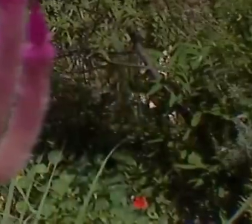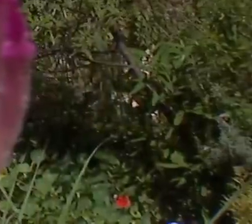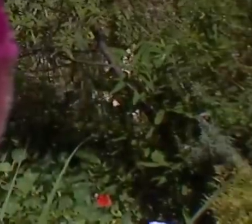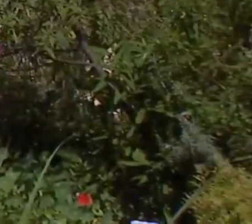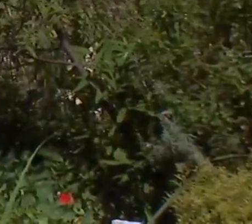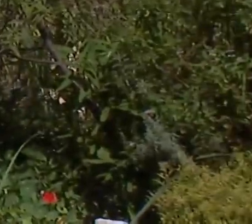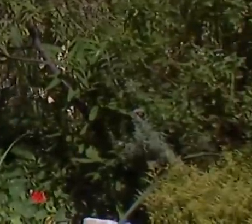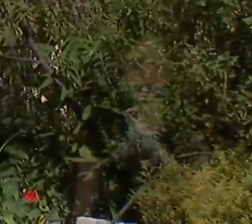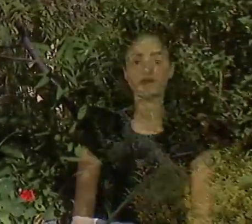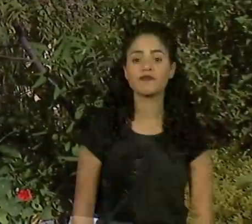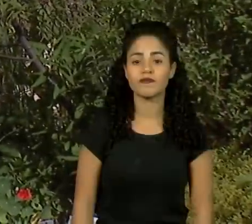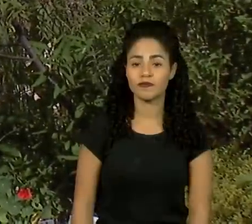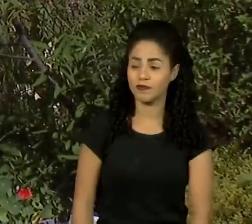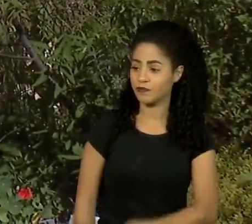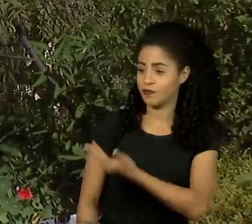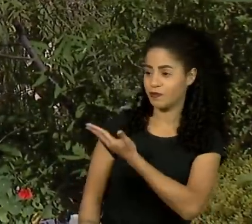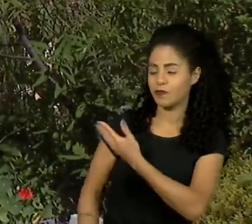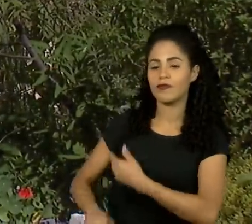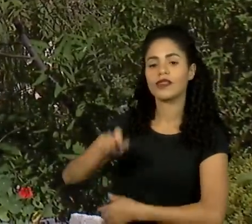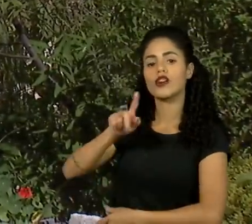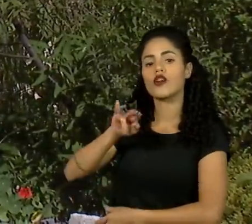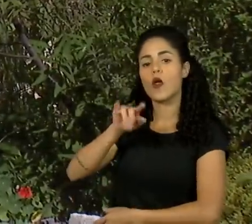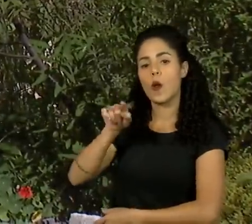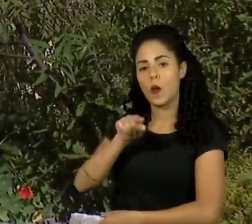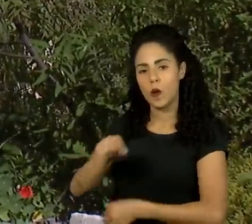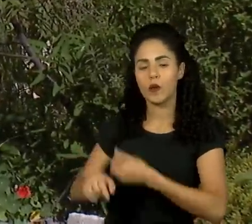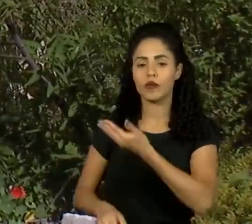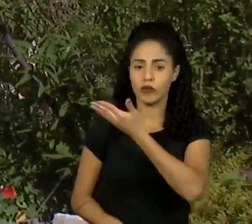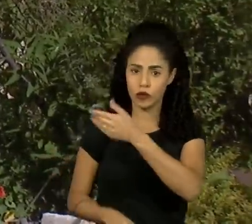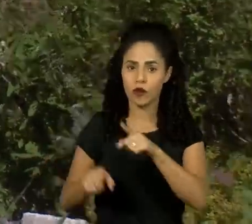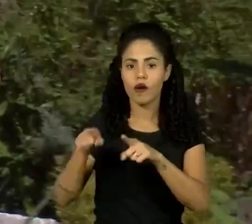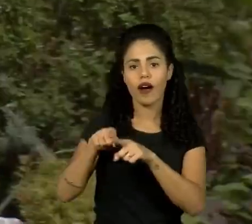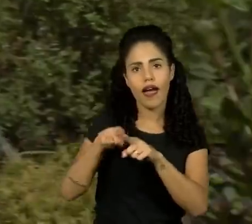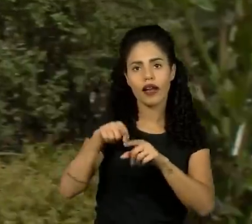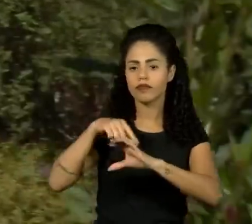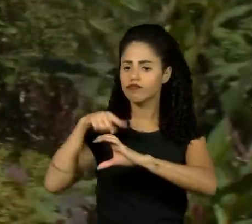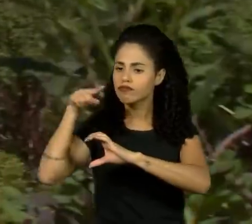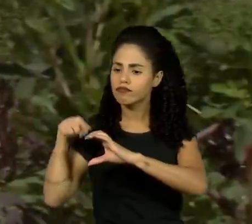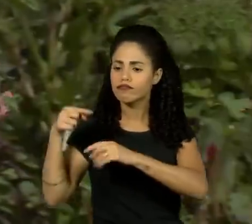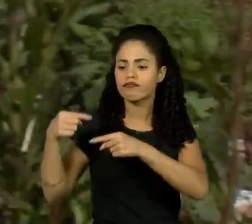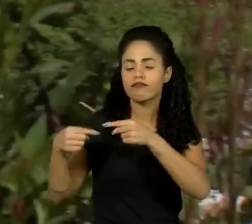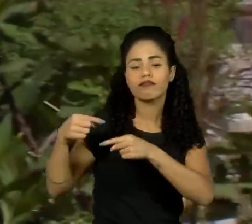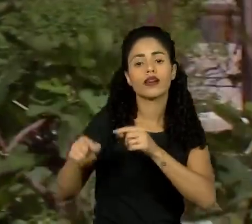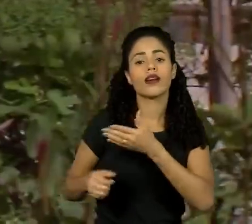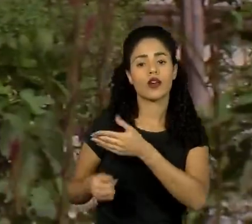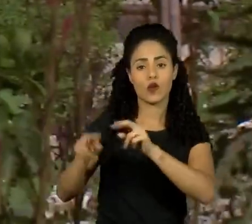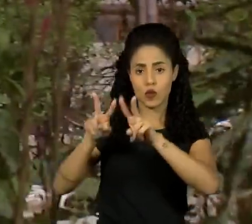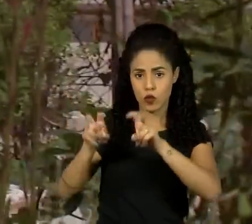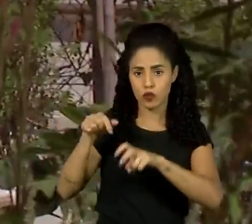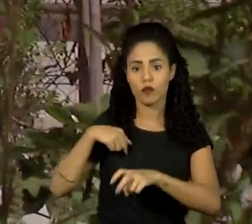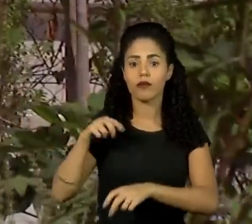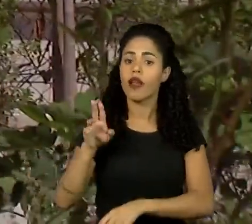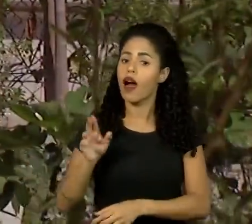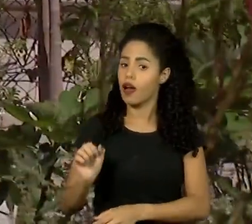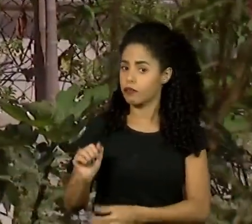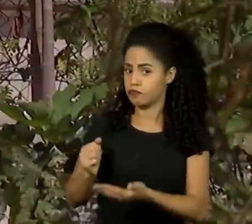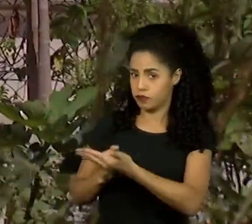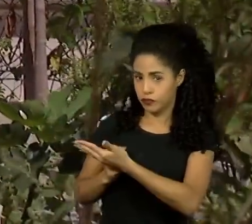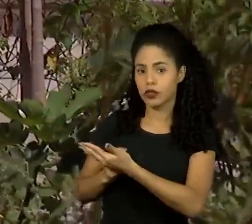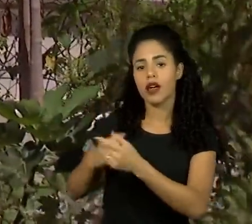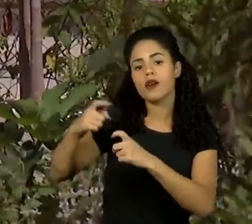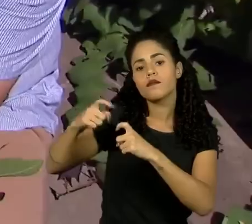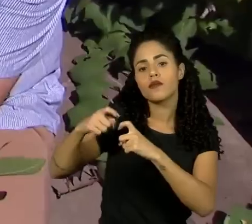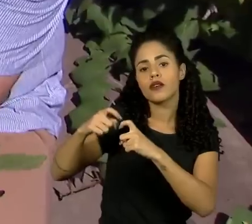O engenheiro ambiental Luiz Fernando Amato, doutor em ciências pelo Departamento de Patologia da Faculdade de Medicina